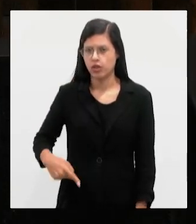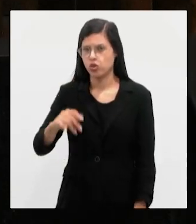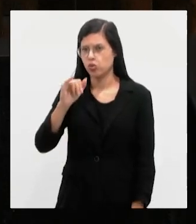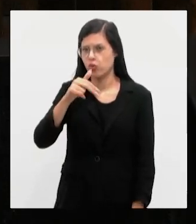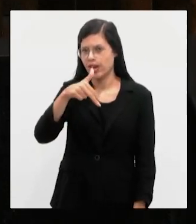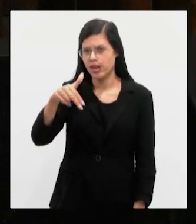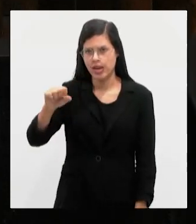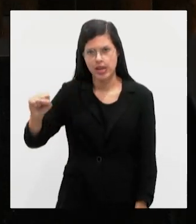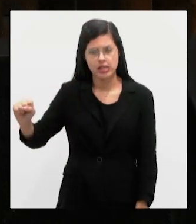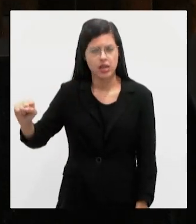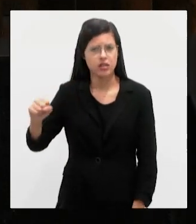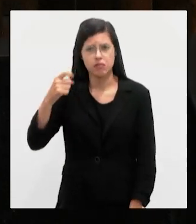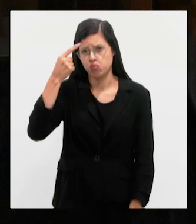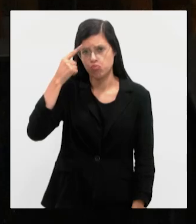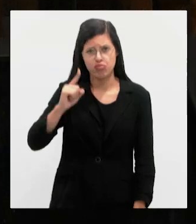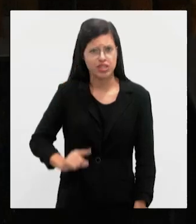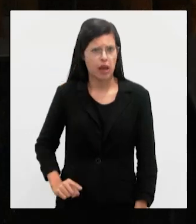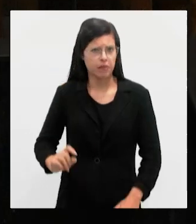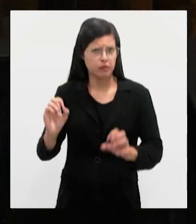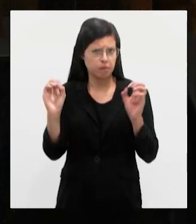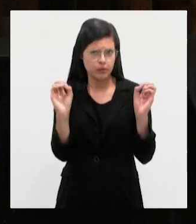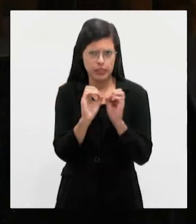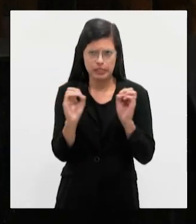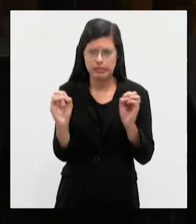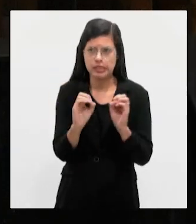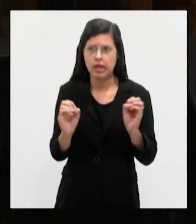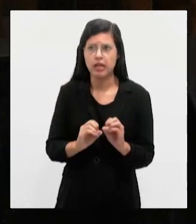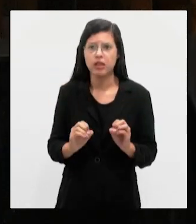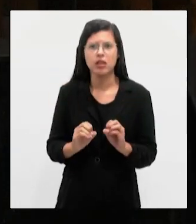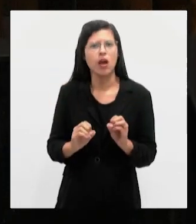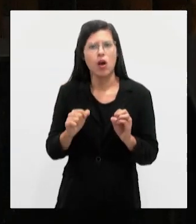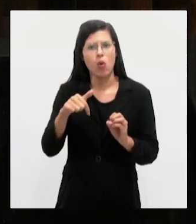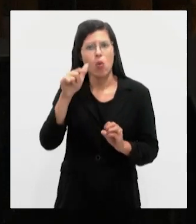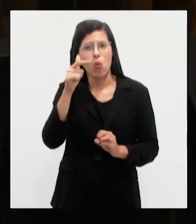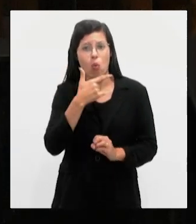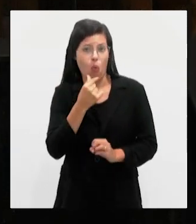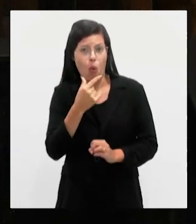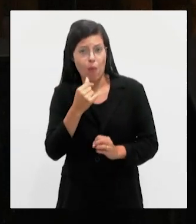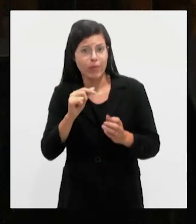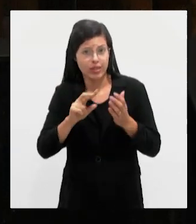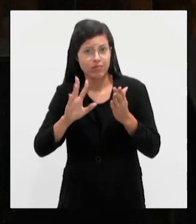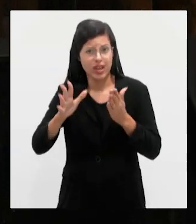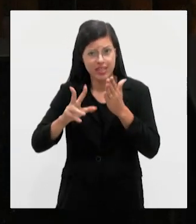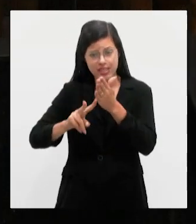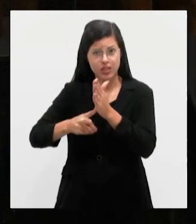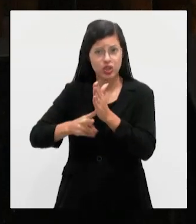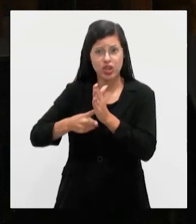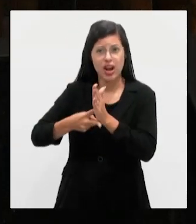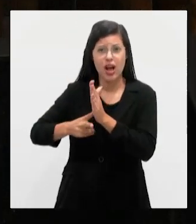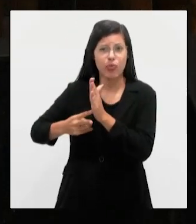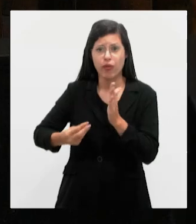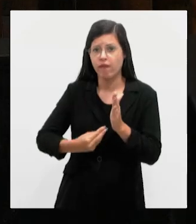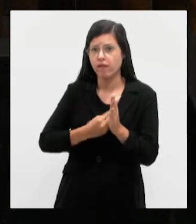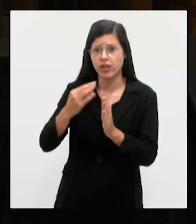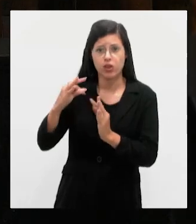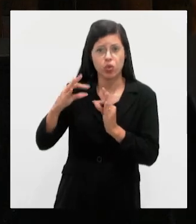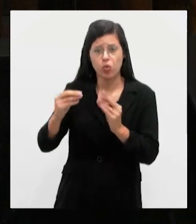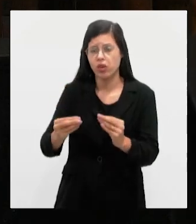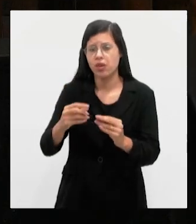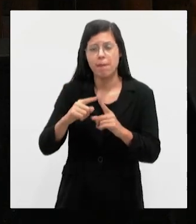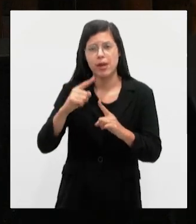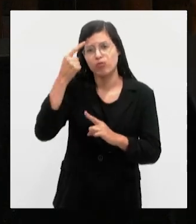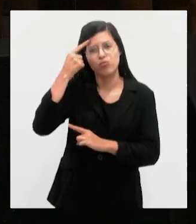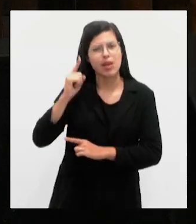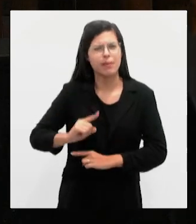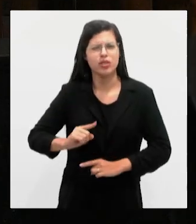eles nunca sabem de nada. O cara foi sindicalista a vida toda, esse Lula, mas ele com certeza não sabe de nada.